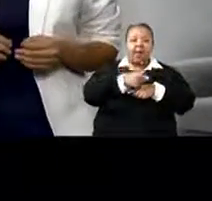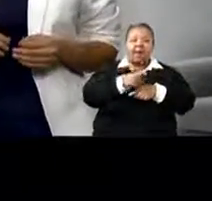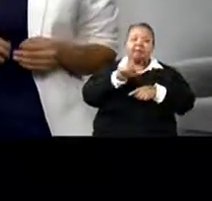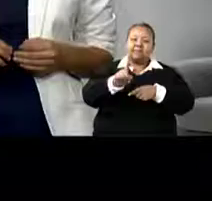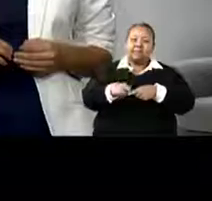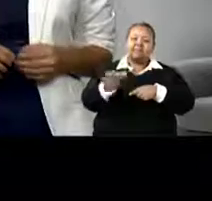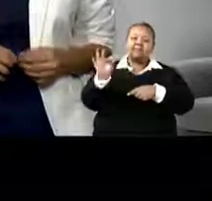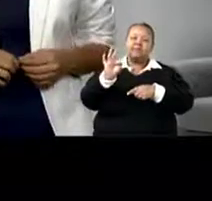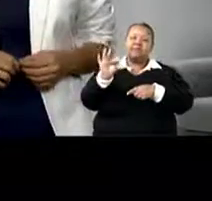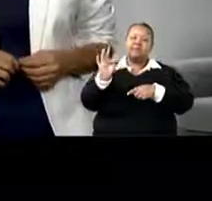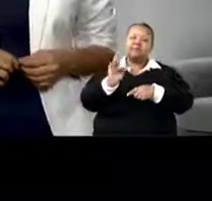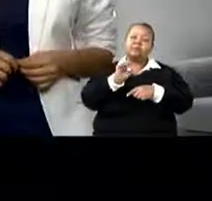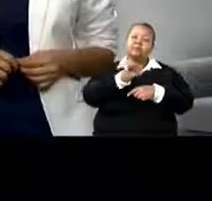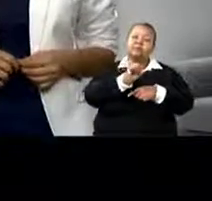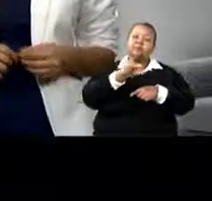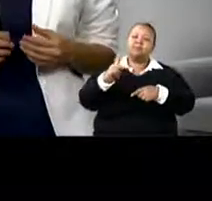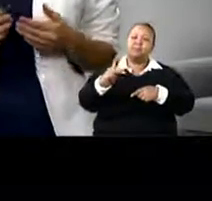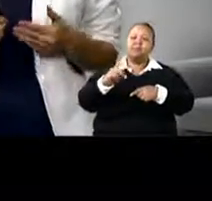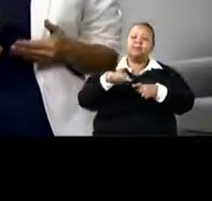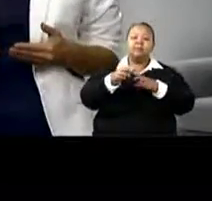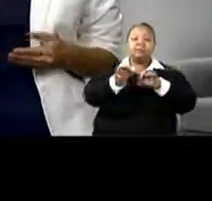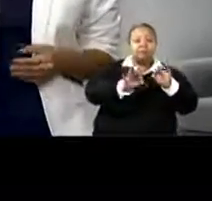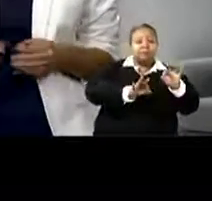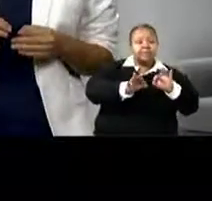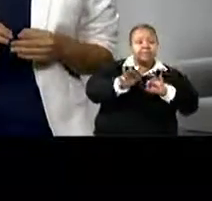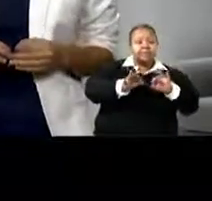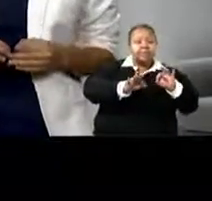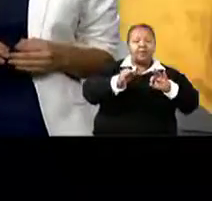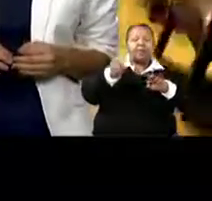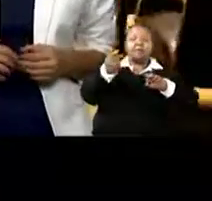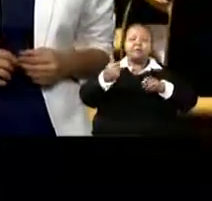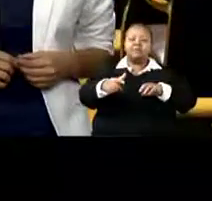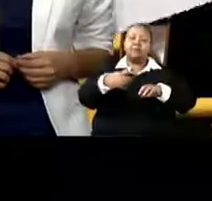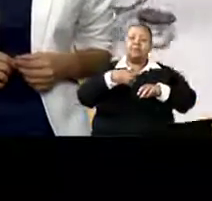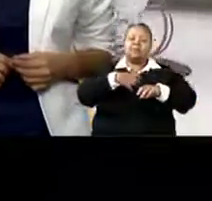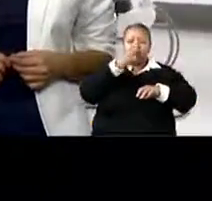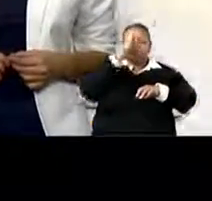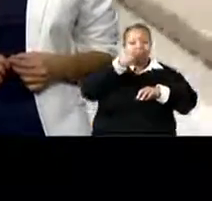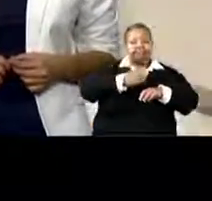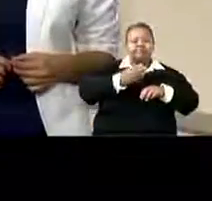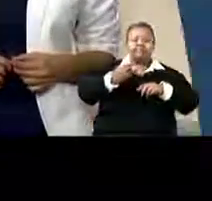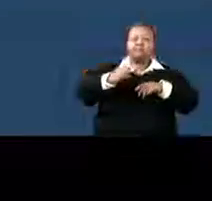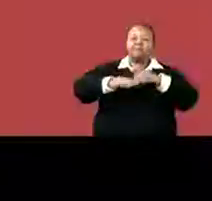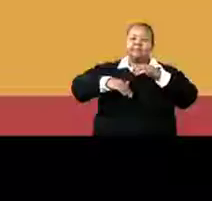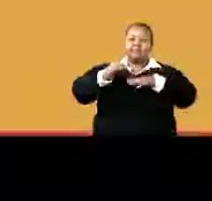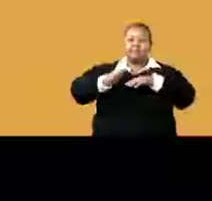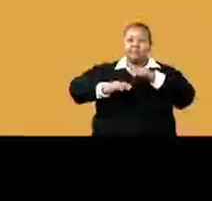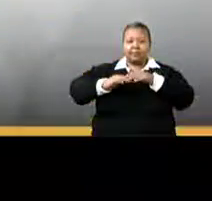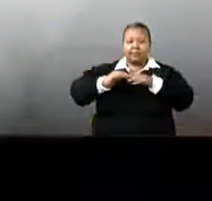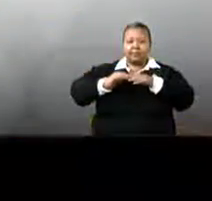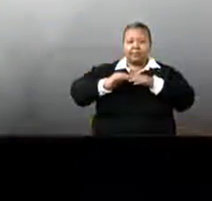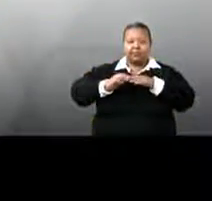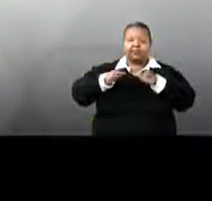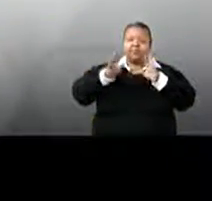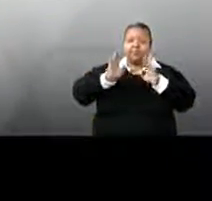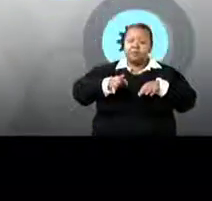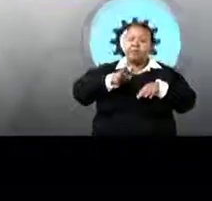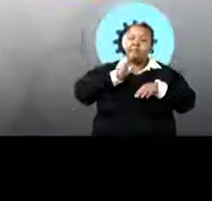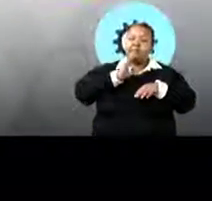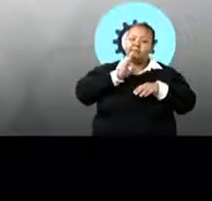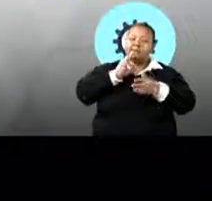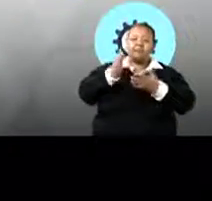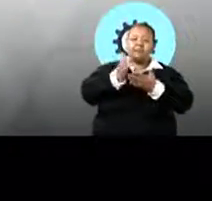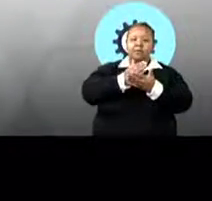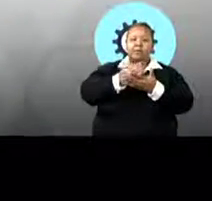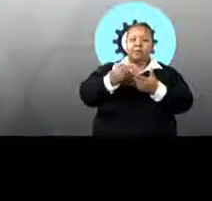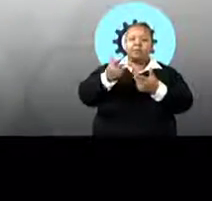justamente a função das situações problema de preparar de forma mais prática para a realidade da vida profissional já conhecer algumas das